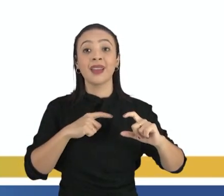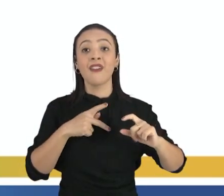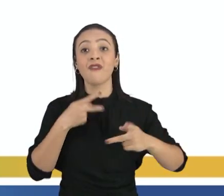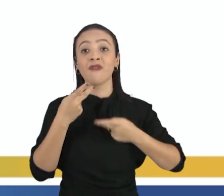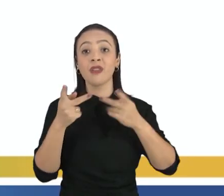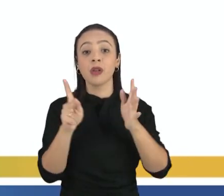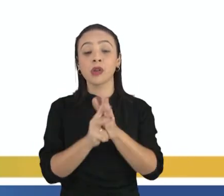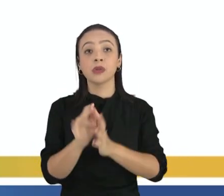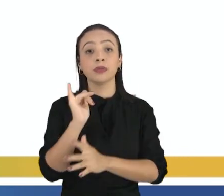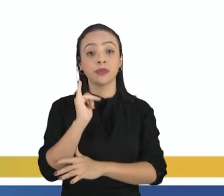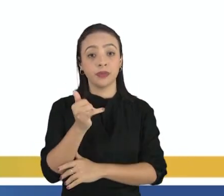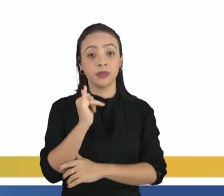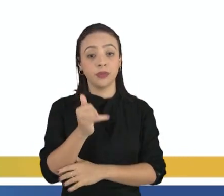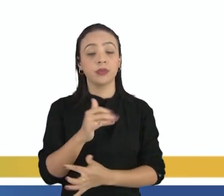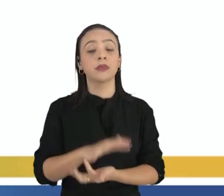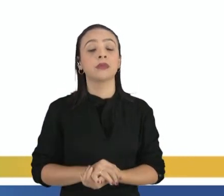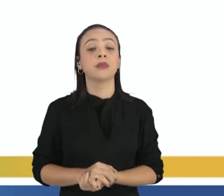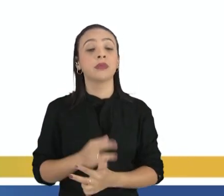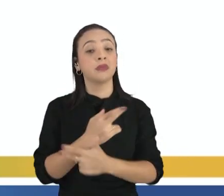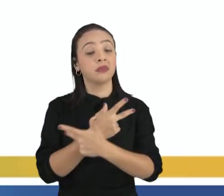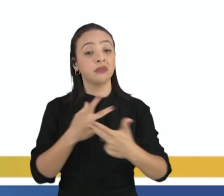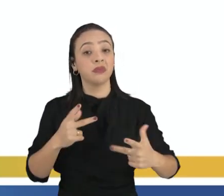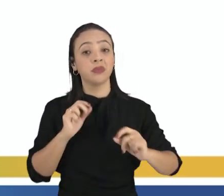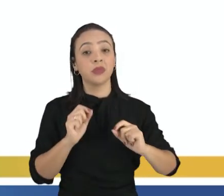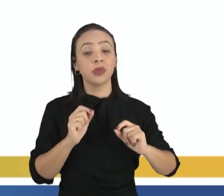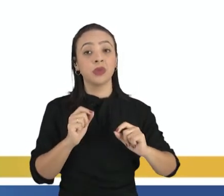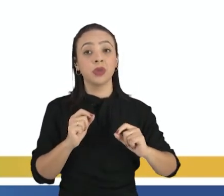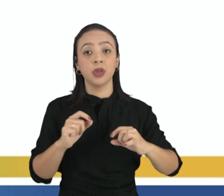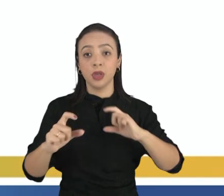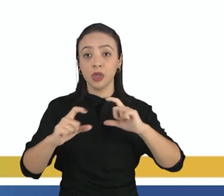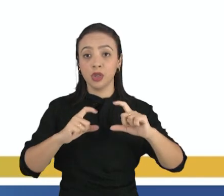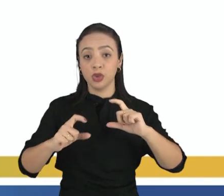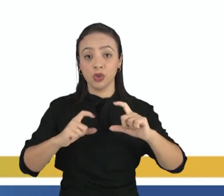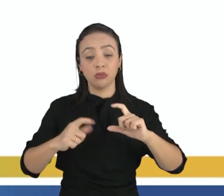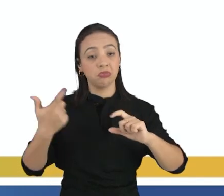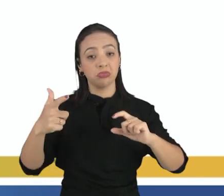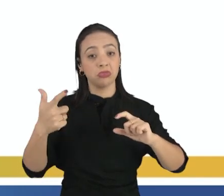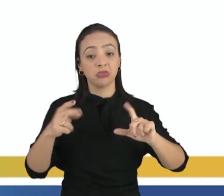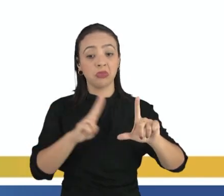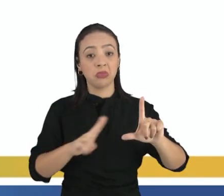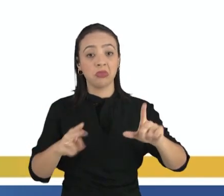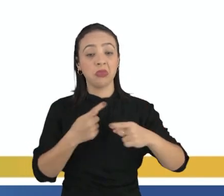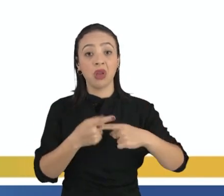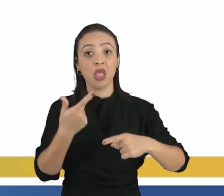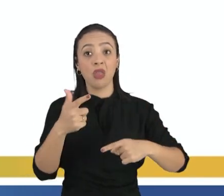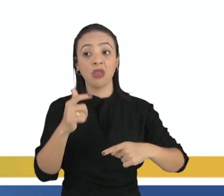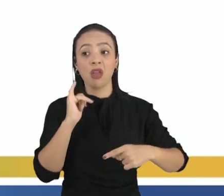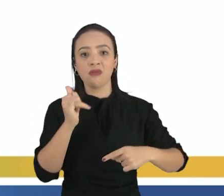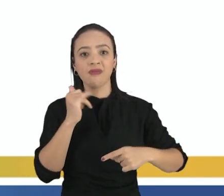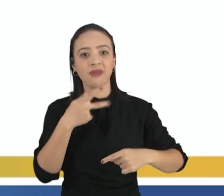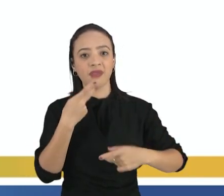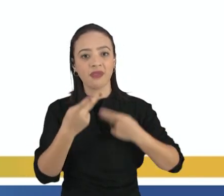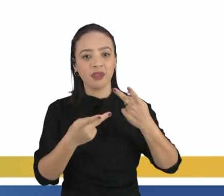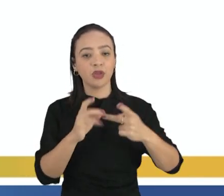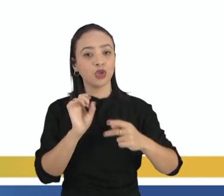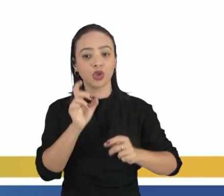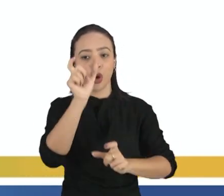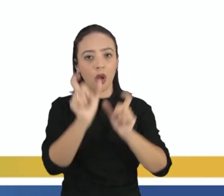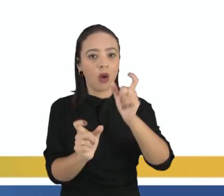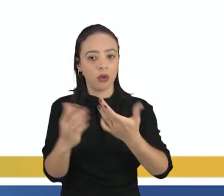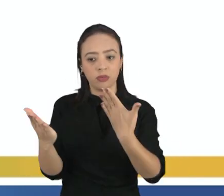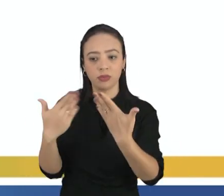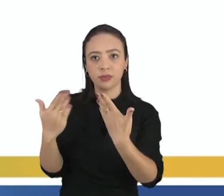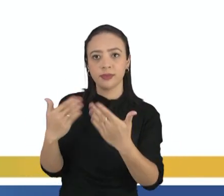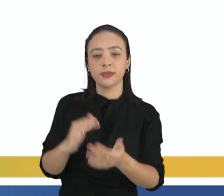do narrador. Muitas histórias em quadrinhos não vem legenda, porque não vem a fala do narrador, apenas os personagens